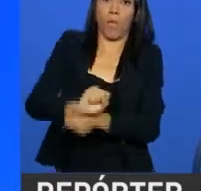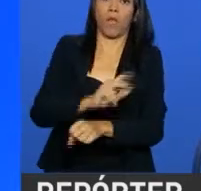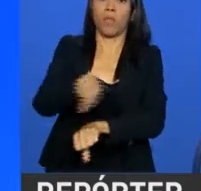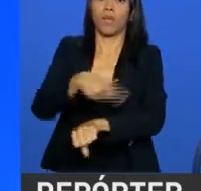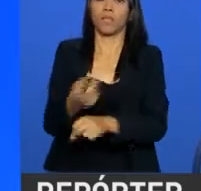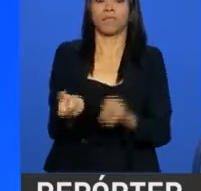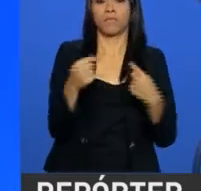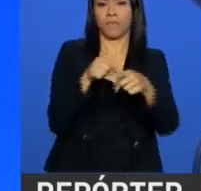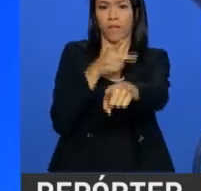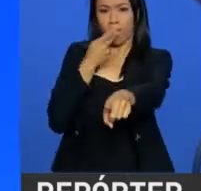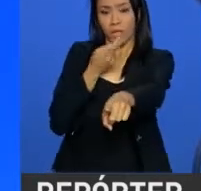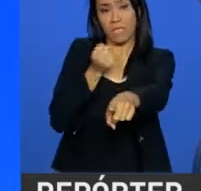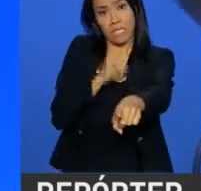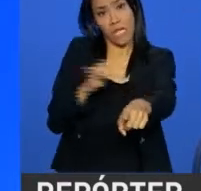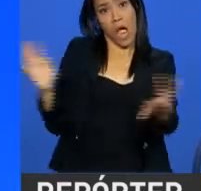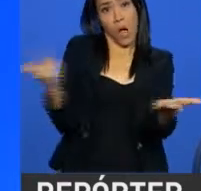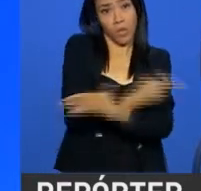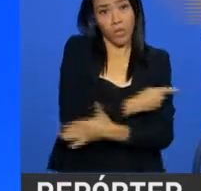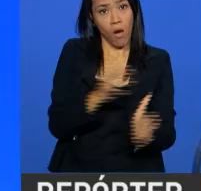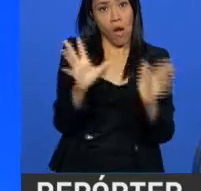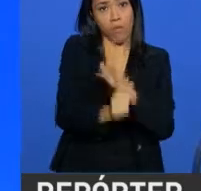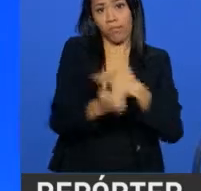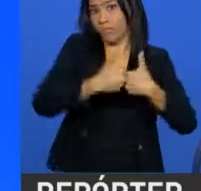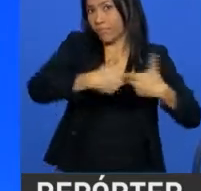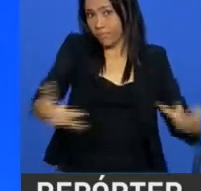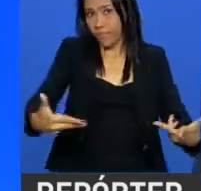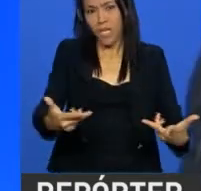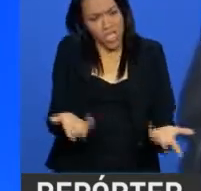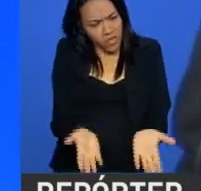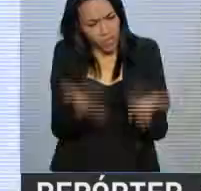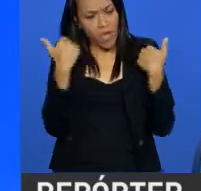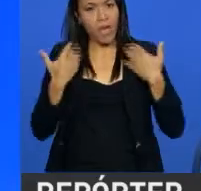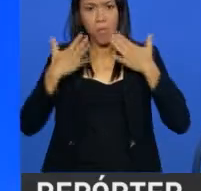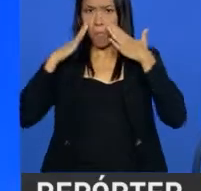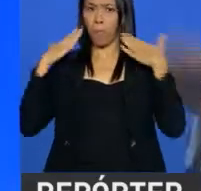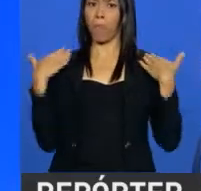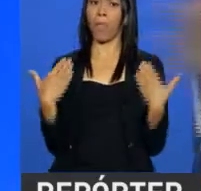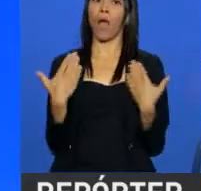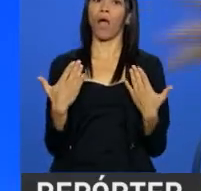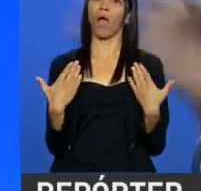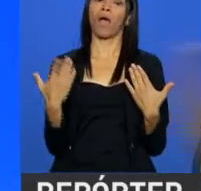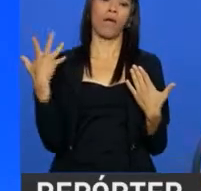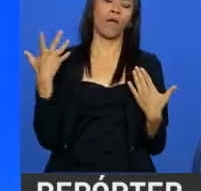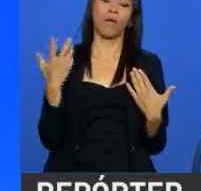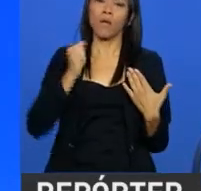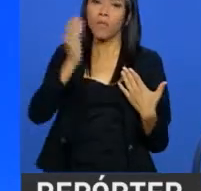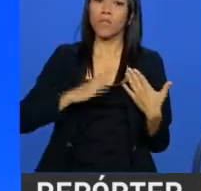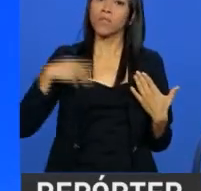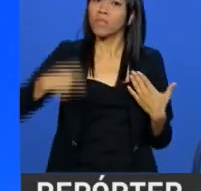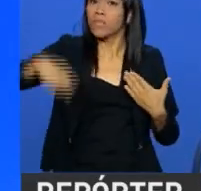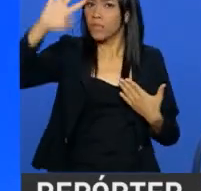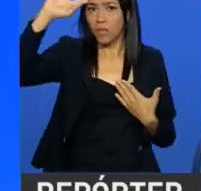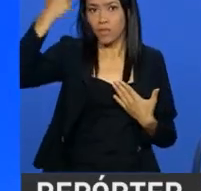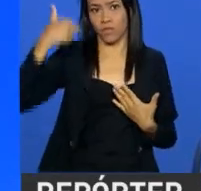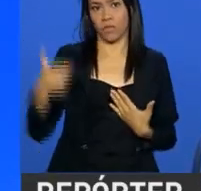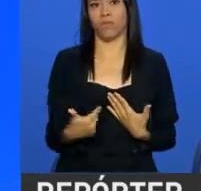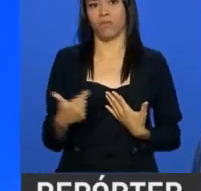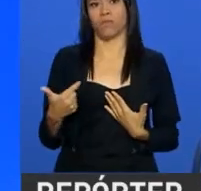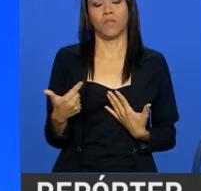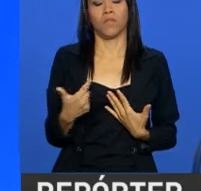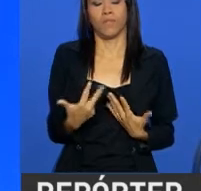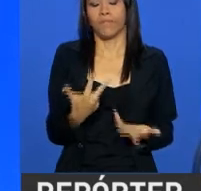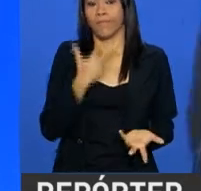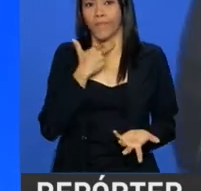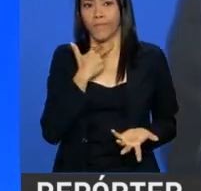delitos malfeitos que venham toda a luz de uma única vez que o brasil precisa resolver isso imediatamente não